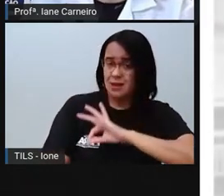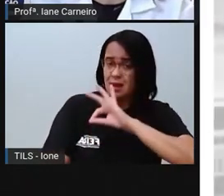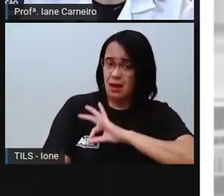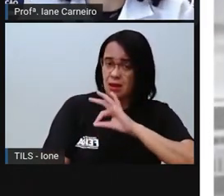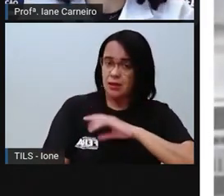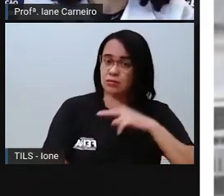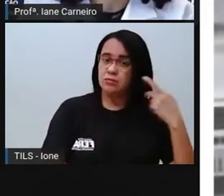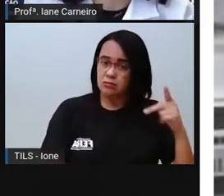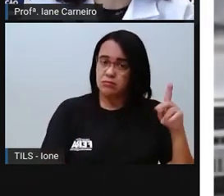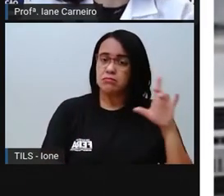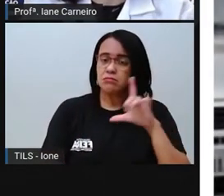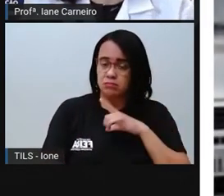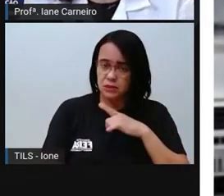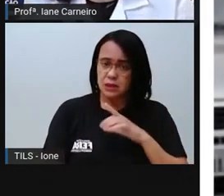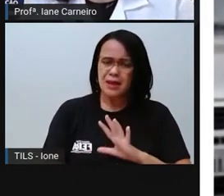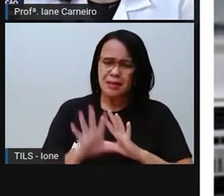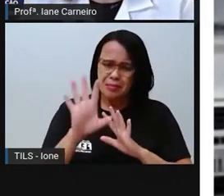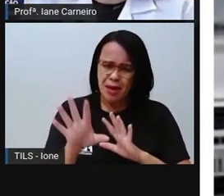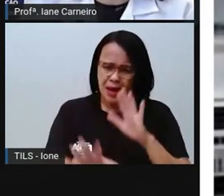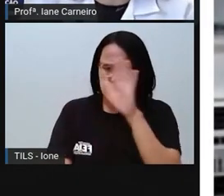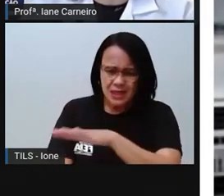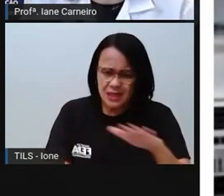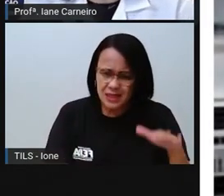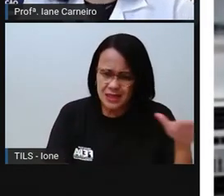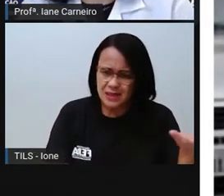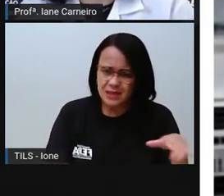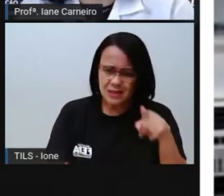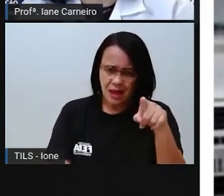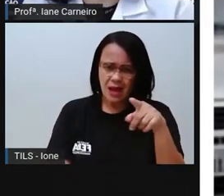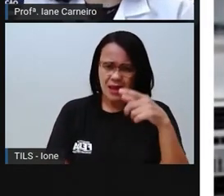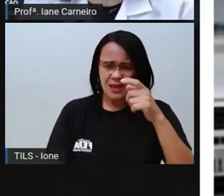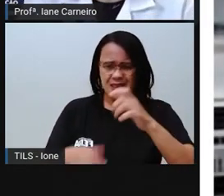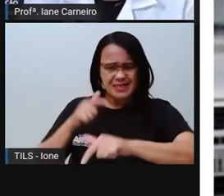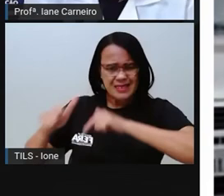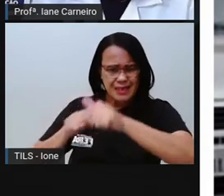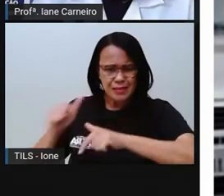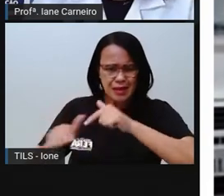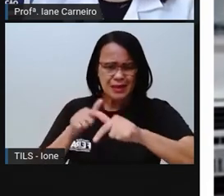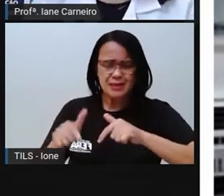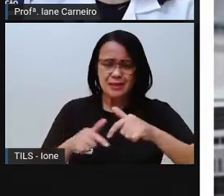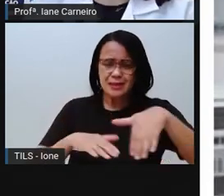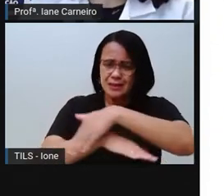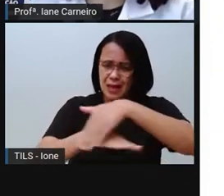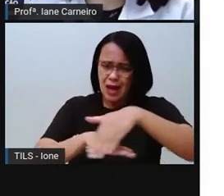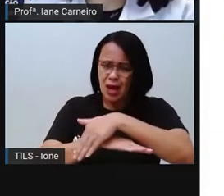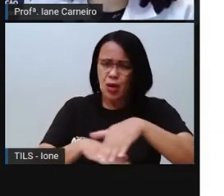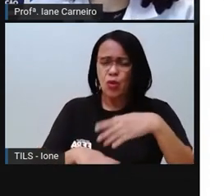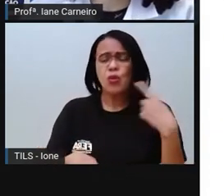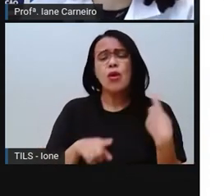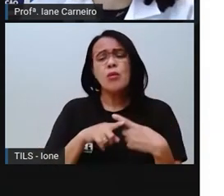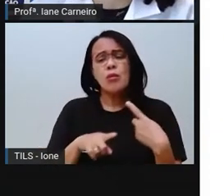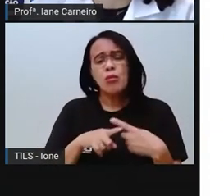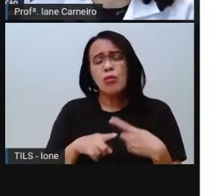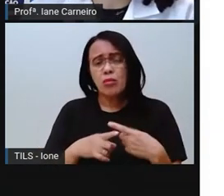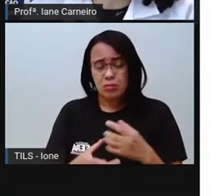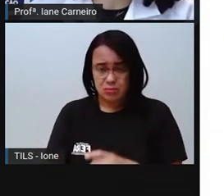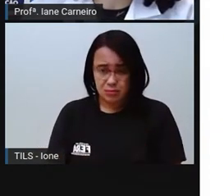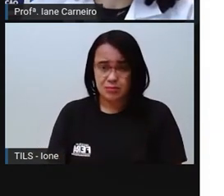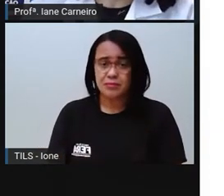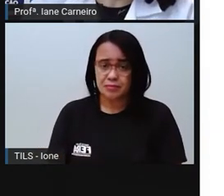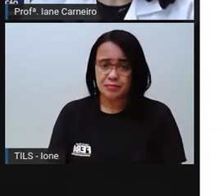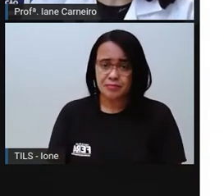aqui no trânsito, será que elas estão trabalhando por conta disso, né? E aí a gente vai lembrar mais uma vez,